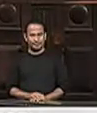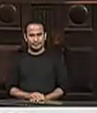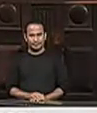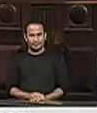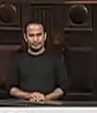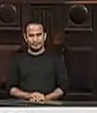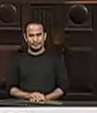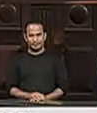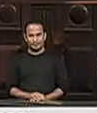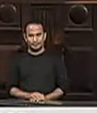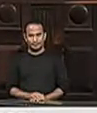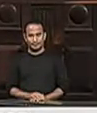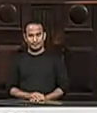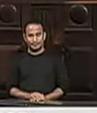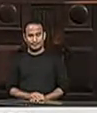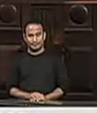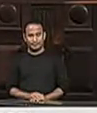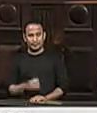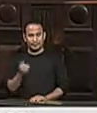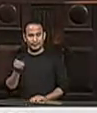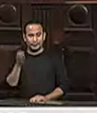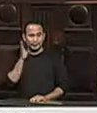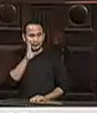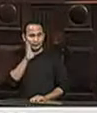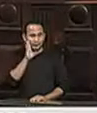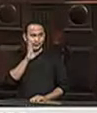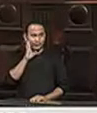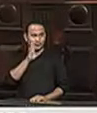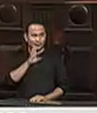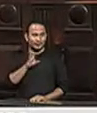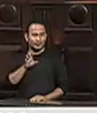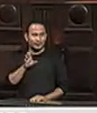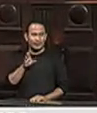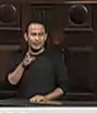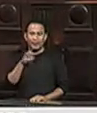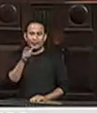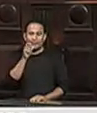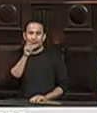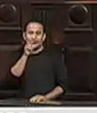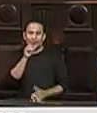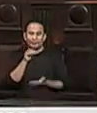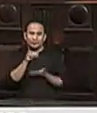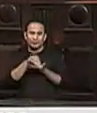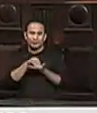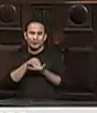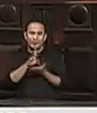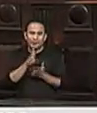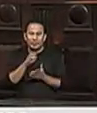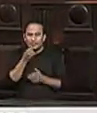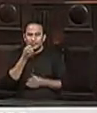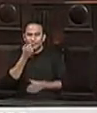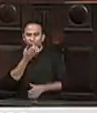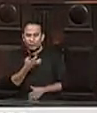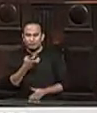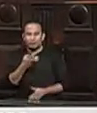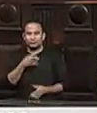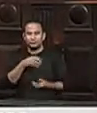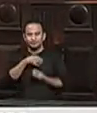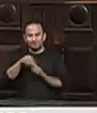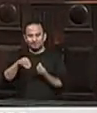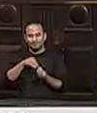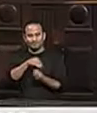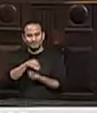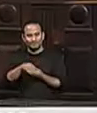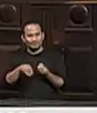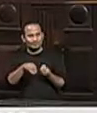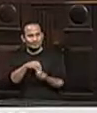muito, muito, muito bacana, muito legal. Está me fugindo aqui a palavra, mas foi muito gratificante ter participado daquela